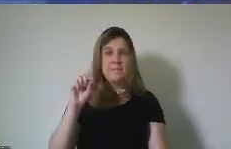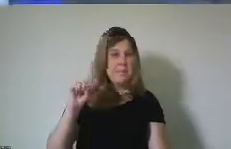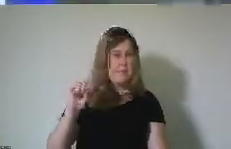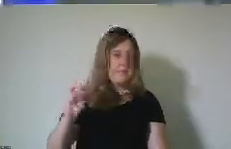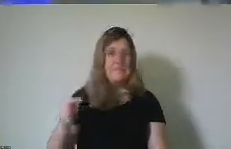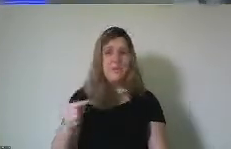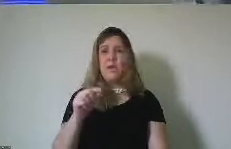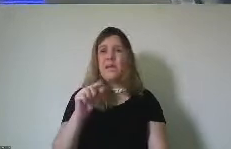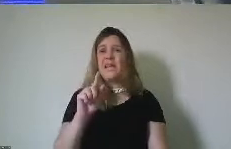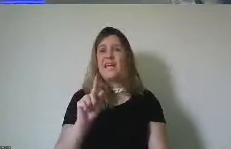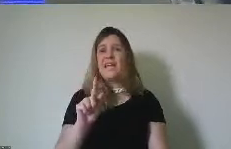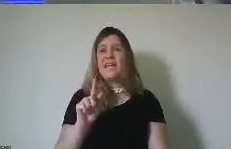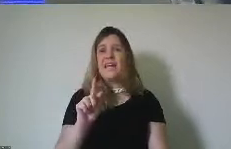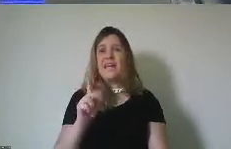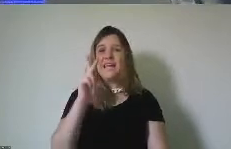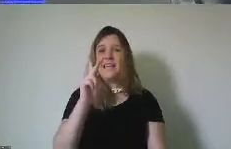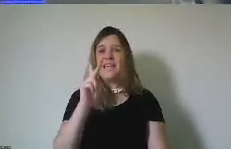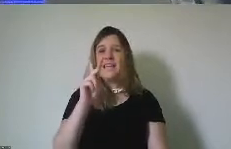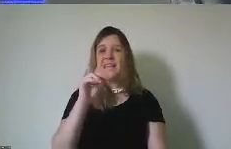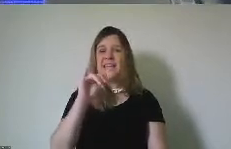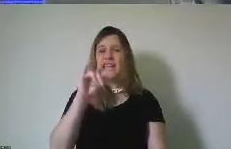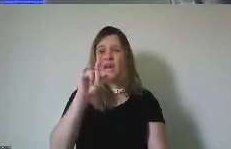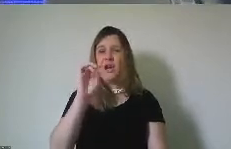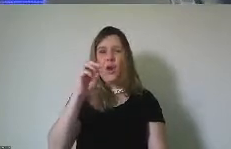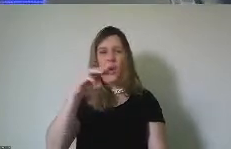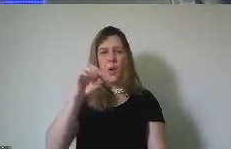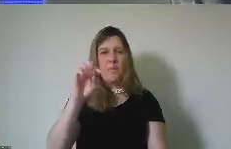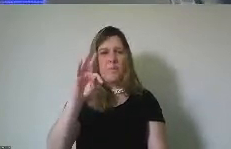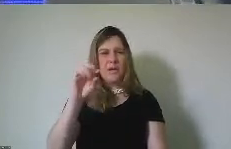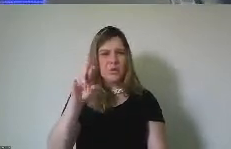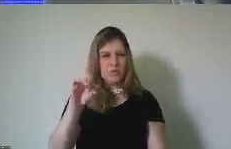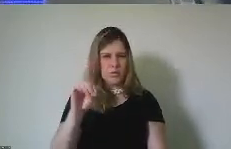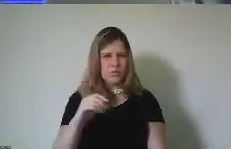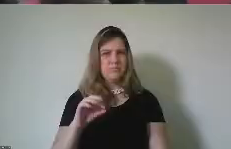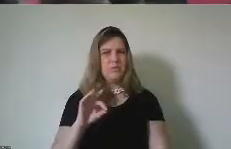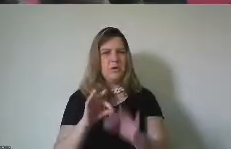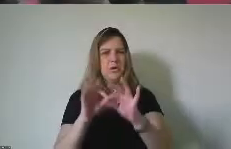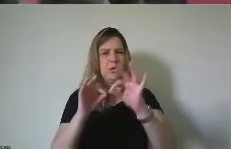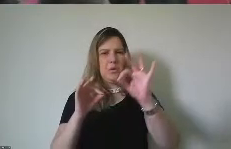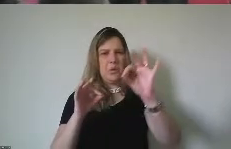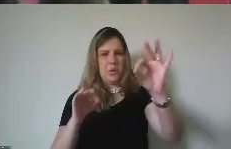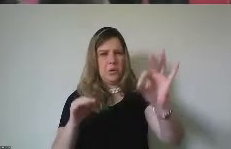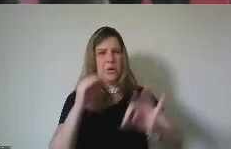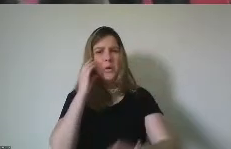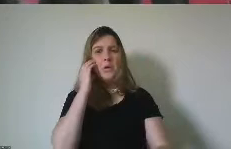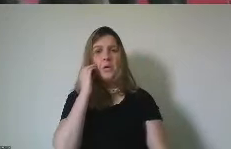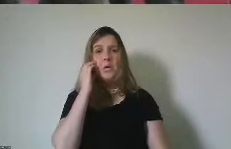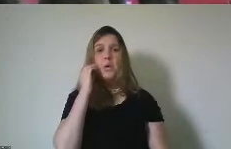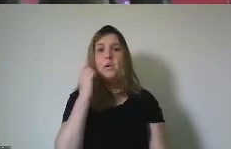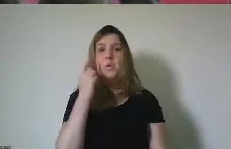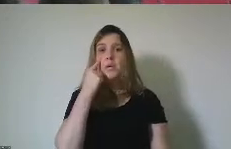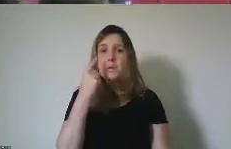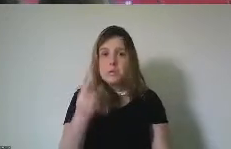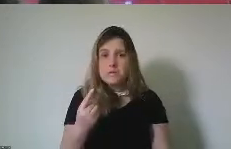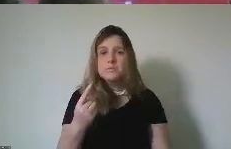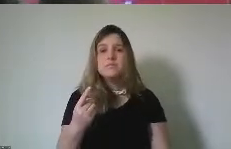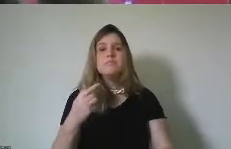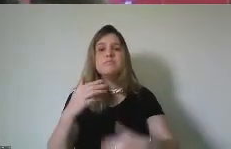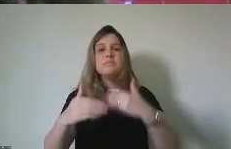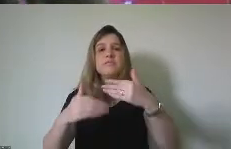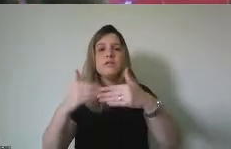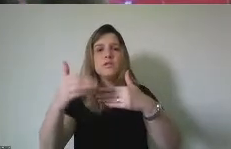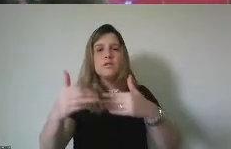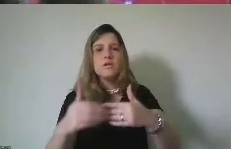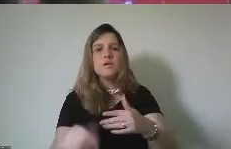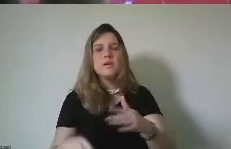cada cinco anos tem sido o caso dos últimos cinco anos e quando a gente olha esse país para frente a grande